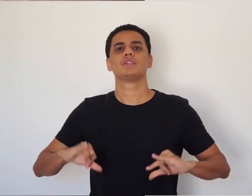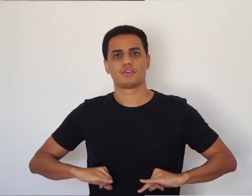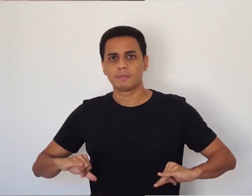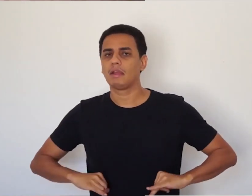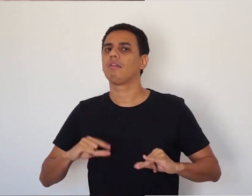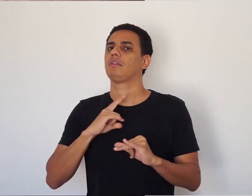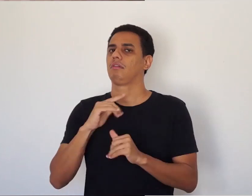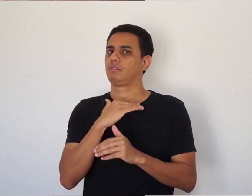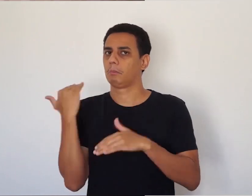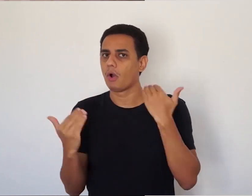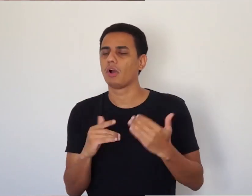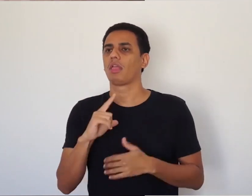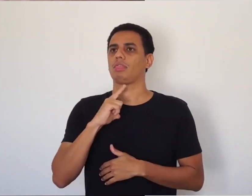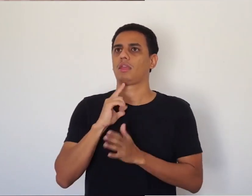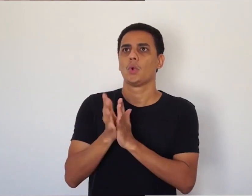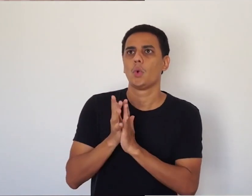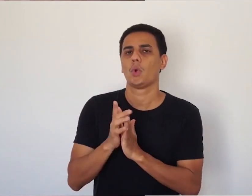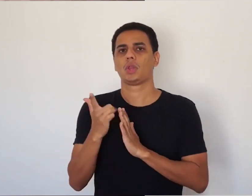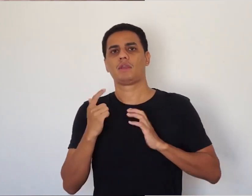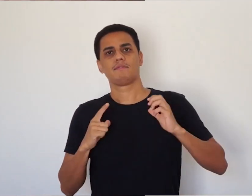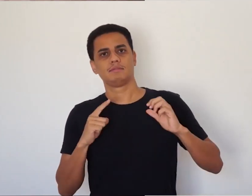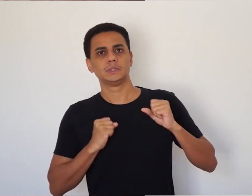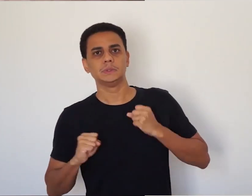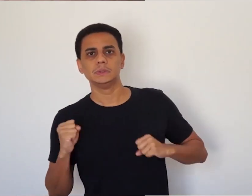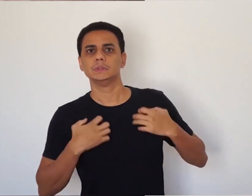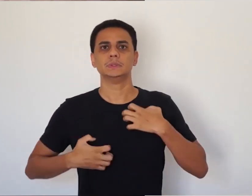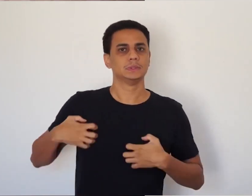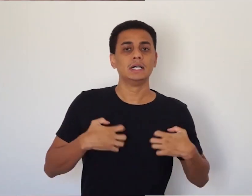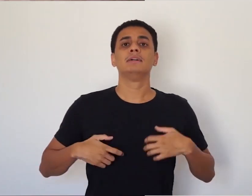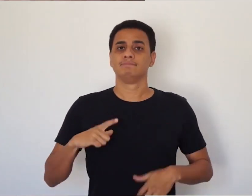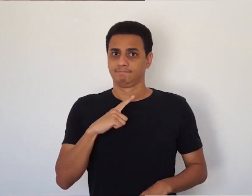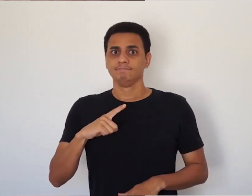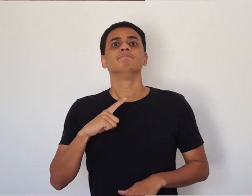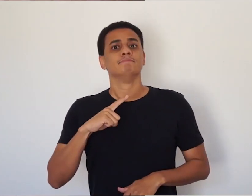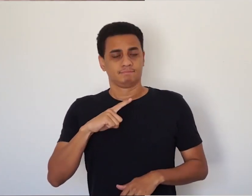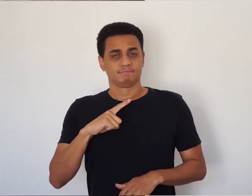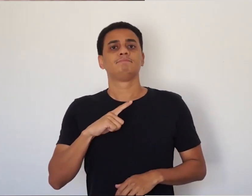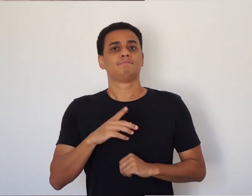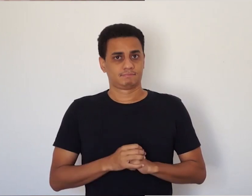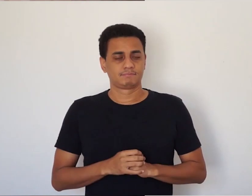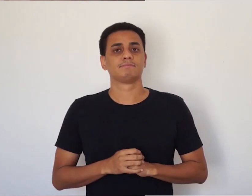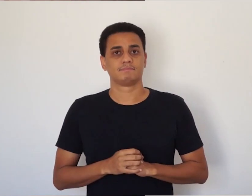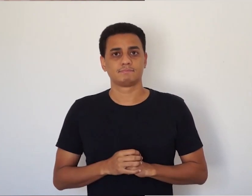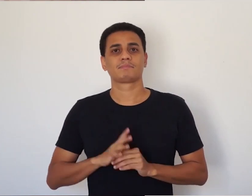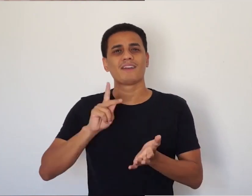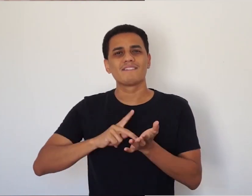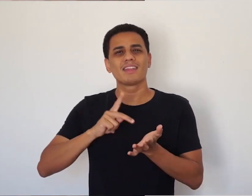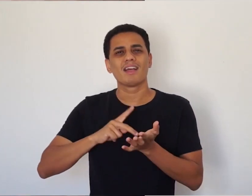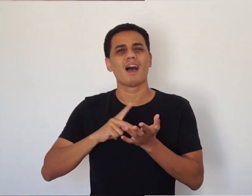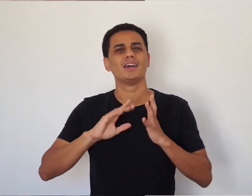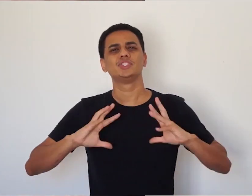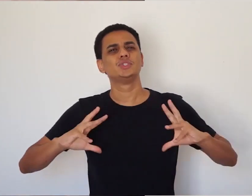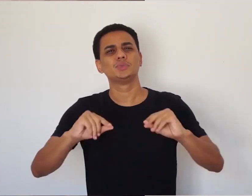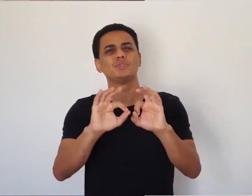dores. Nesse contexto de medo, de drama, de insegurança, de incertezas, de desespero.